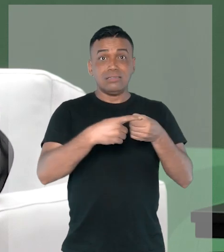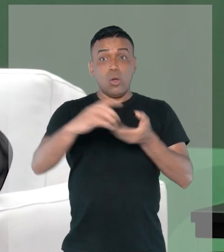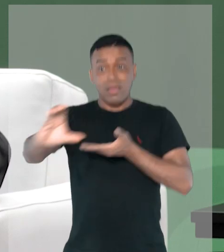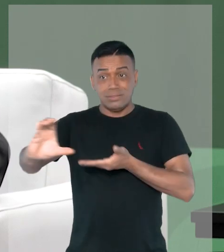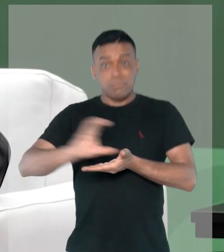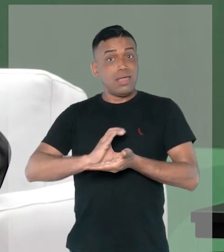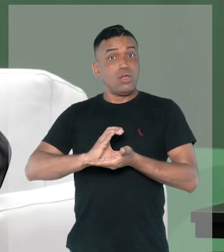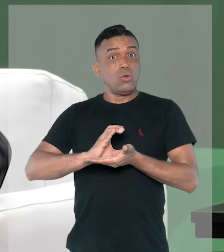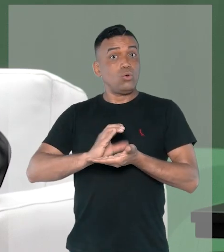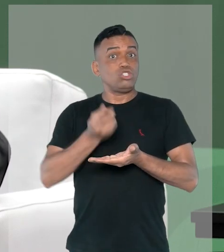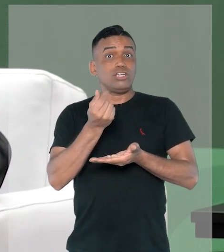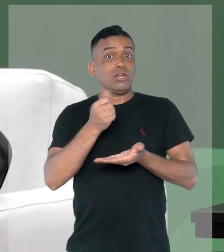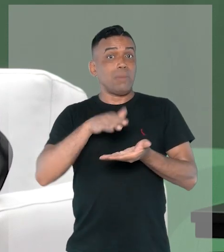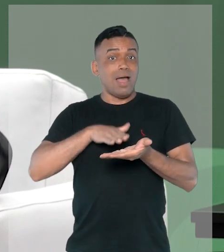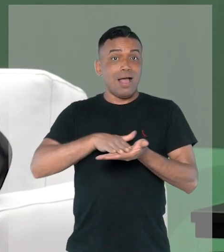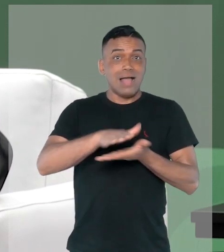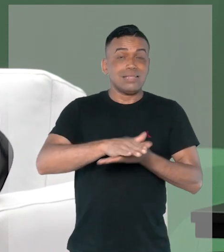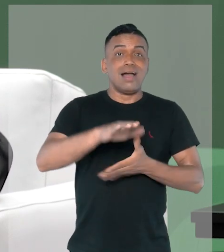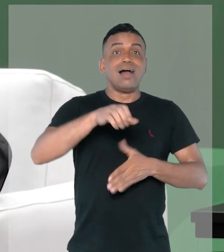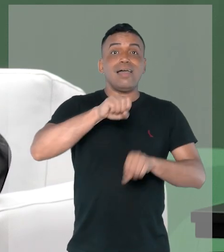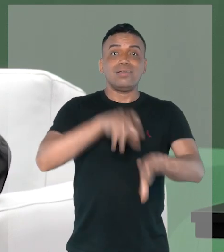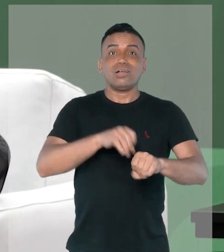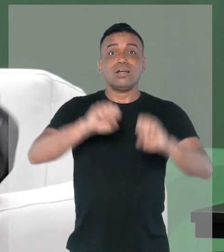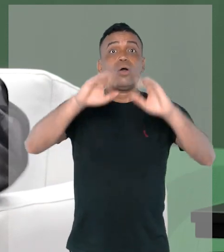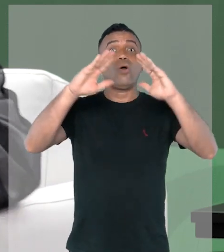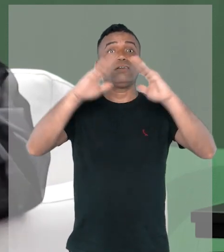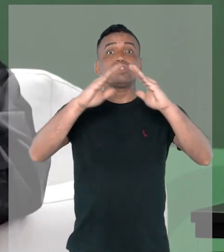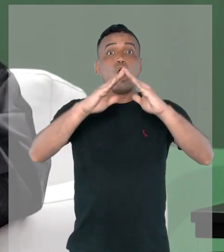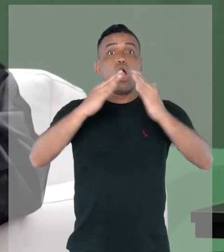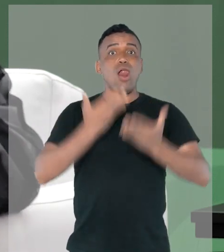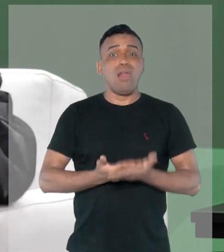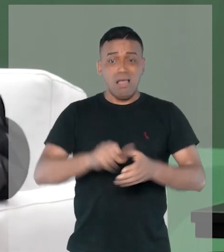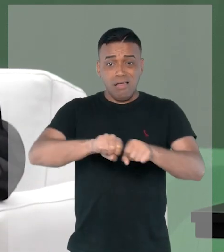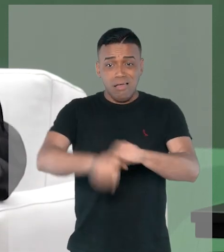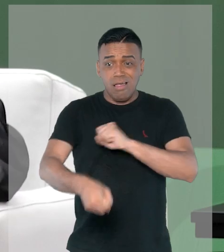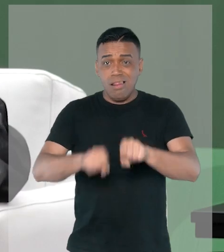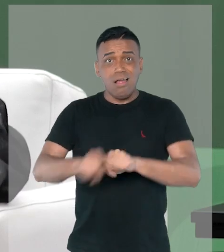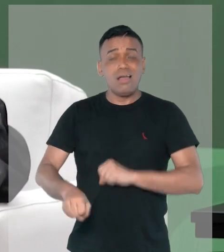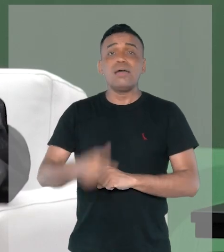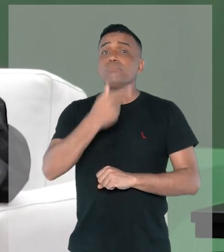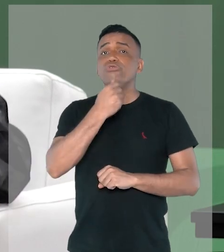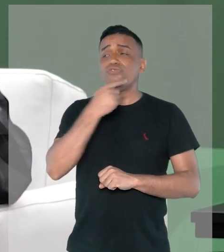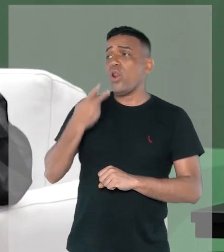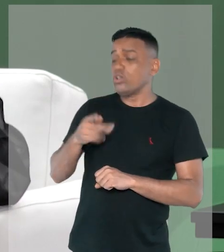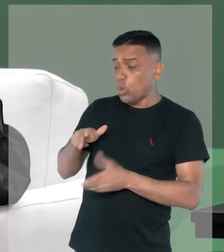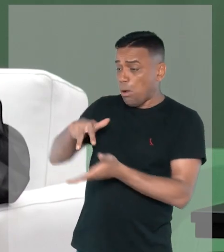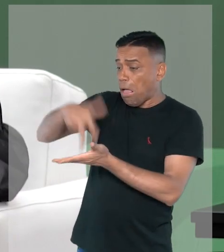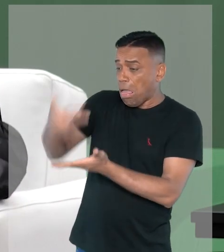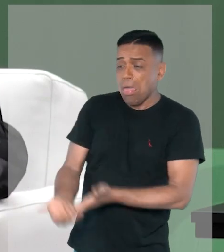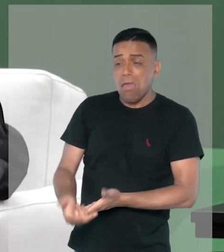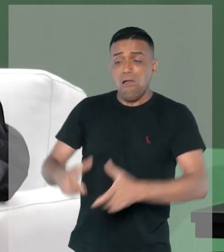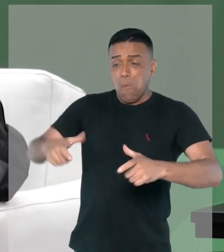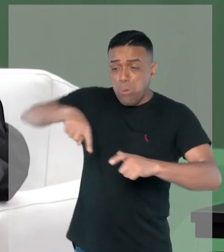dinheiro para a educação, e a escola está caindo aos pedaços, tem um buraco no meio da sala de aula, que o menininho falou, se eu puser o pé ali, eu